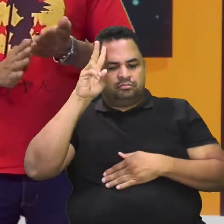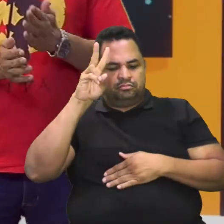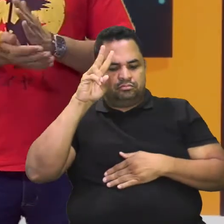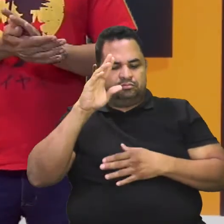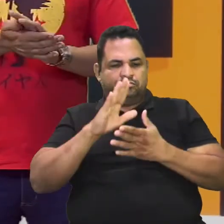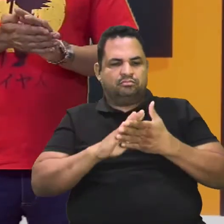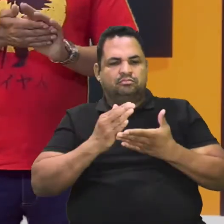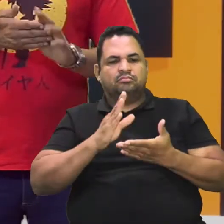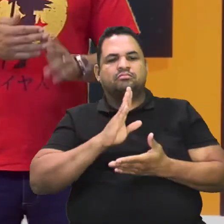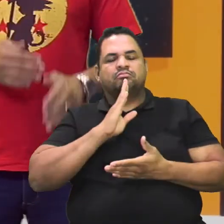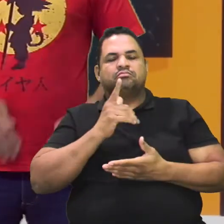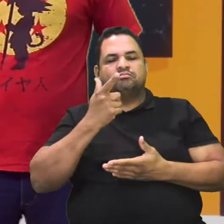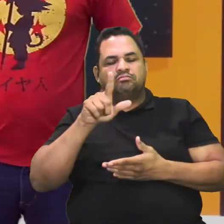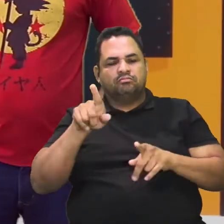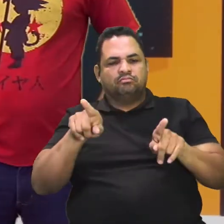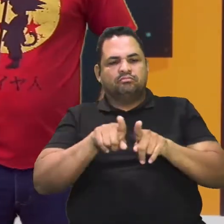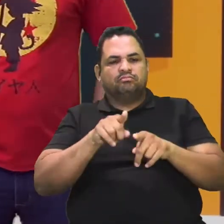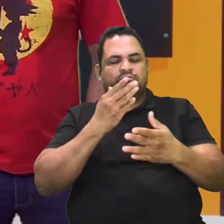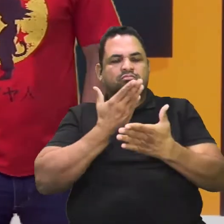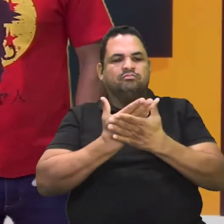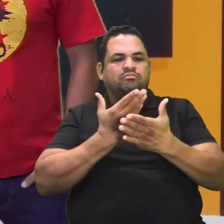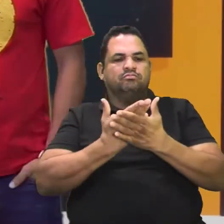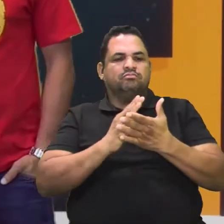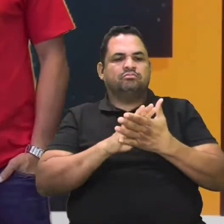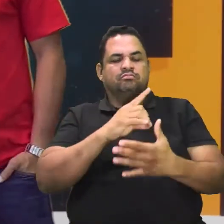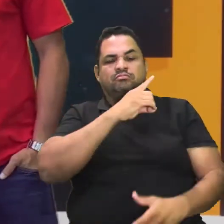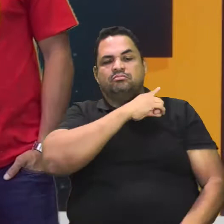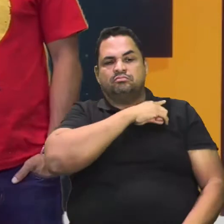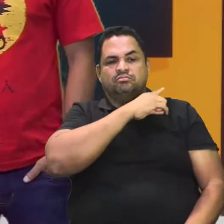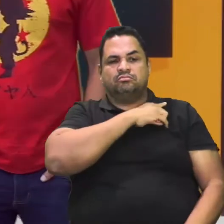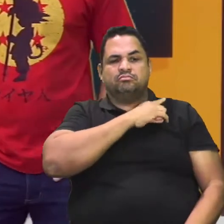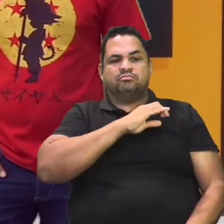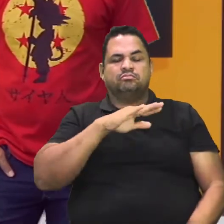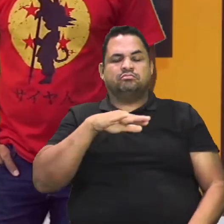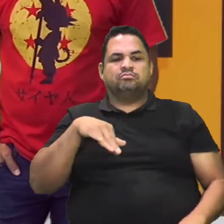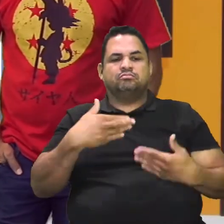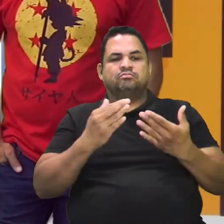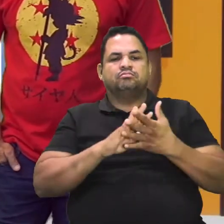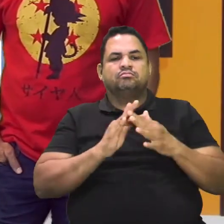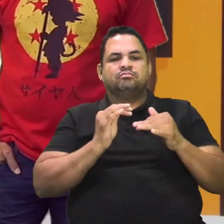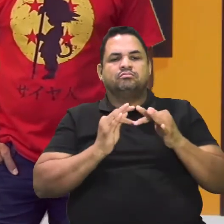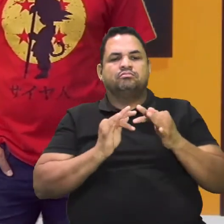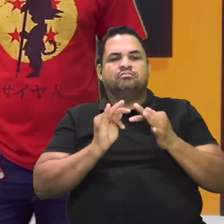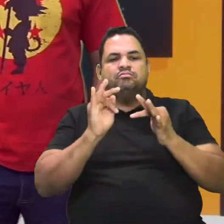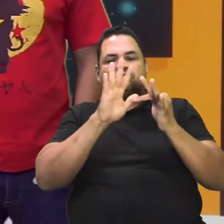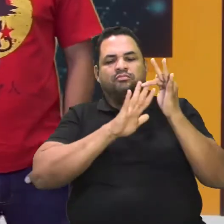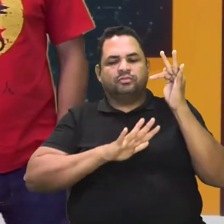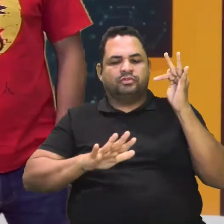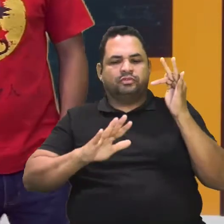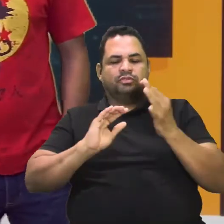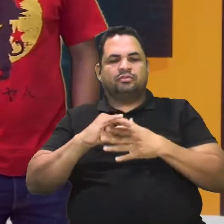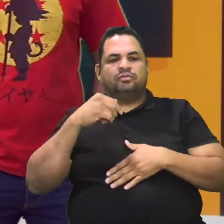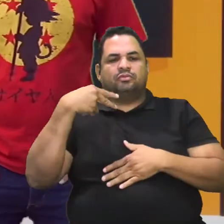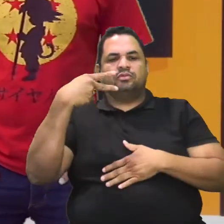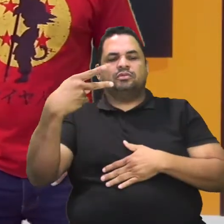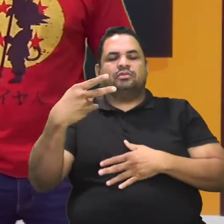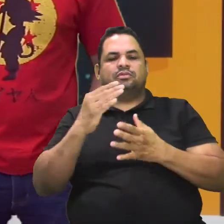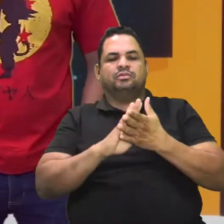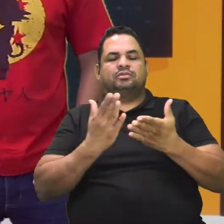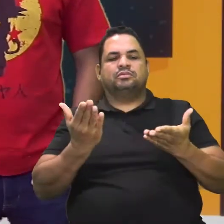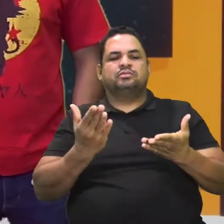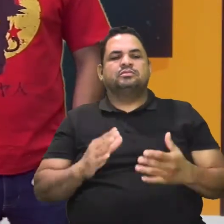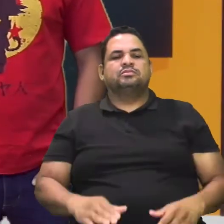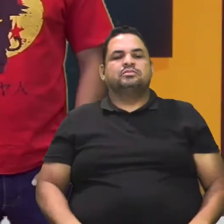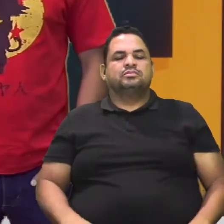e reconhecer. A parábola foi estudada lá no primeiro ano, quando a gente estudou a função quadrática, né? E a gente viu que